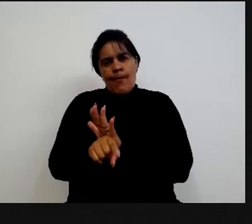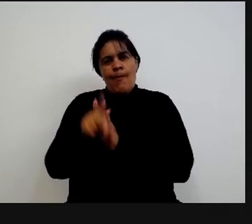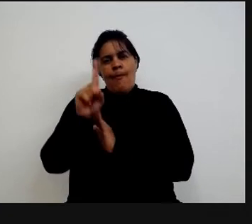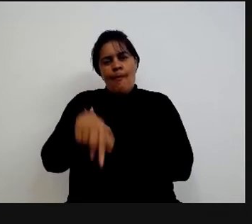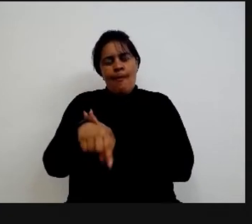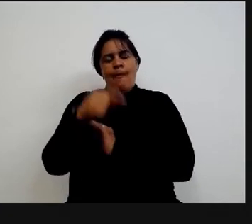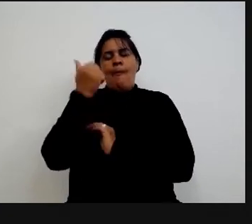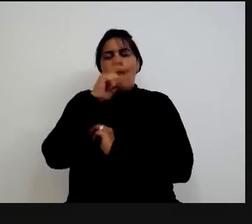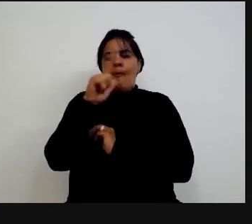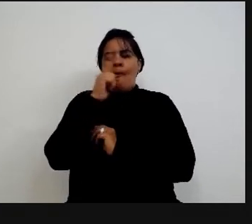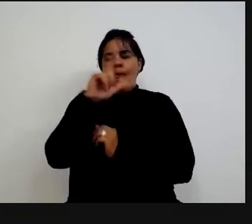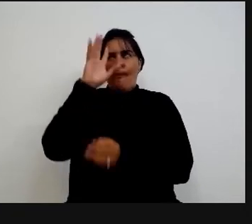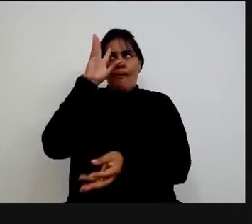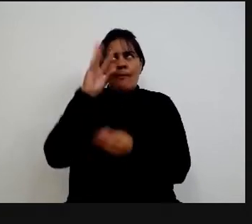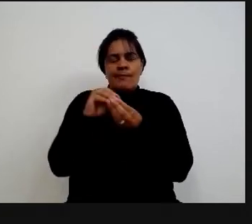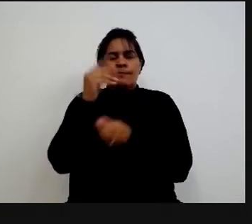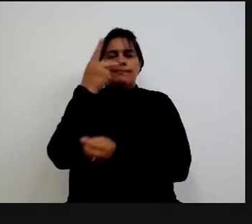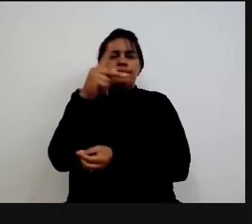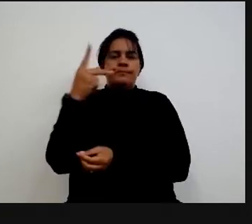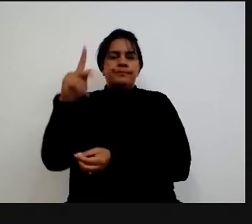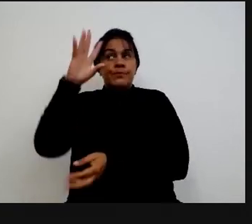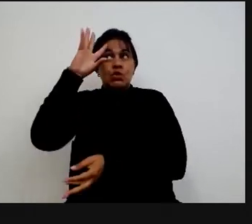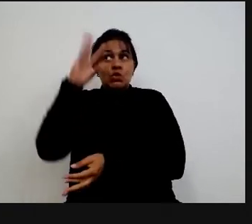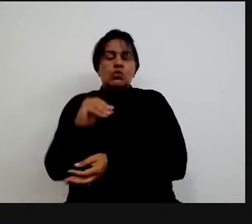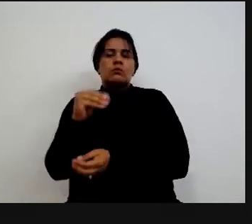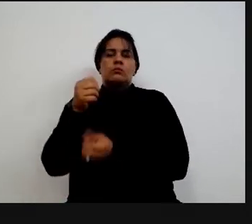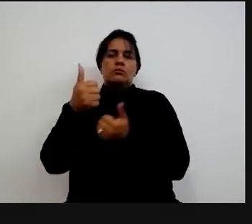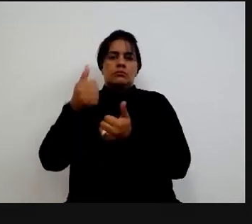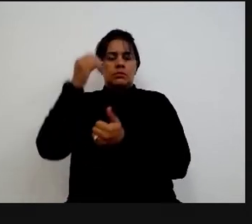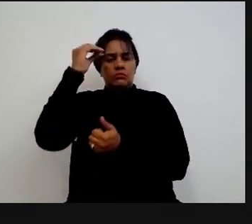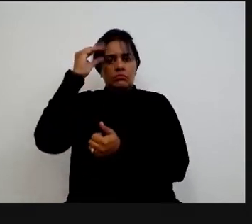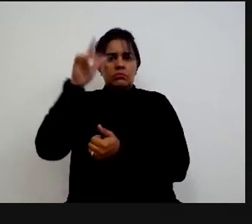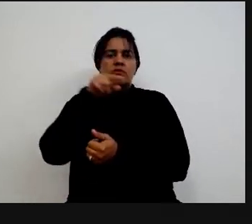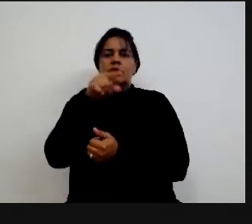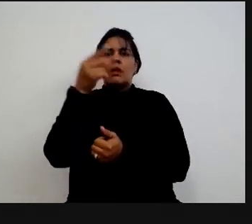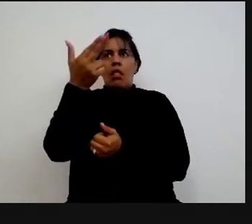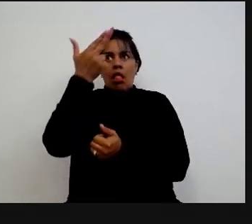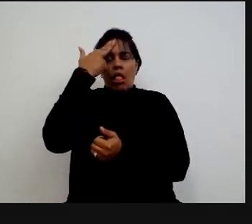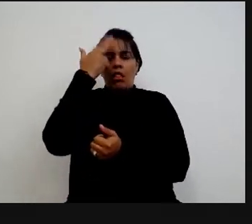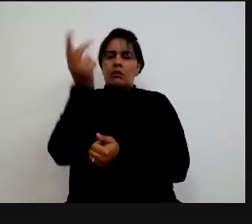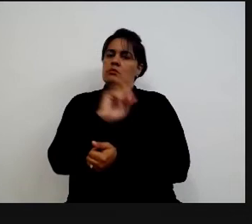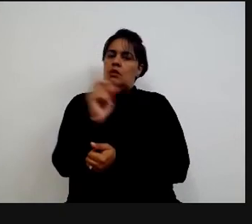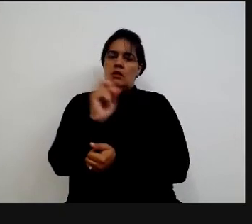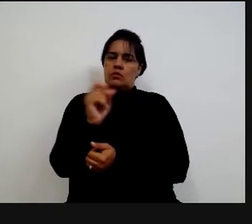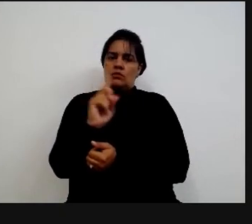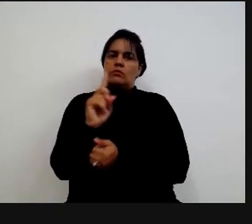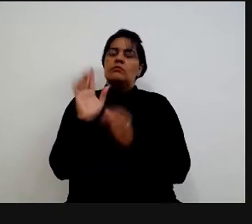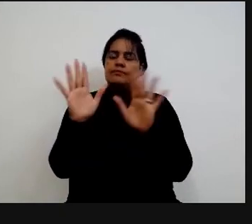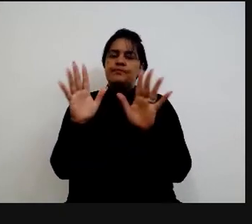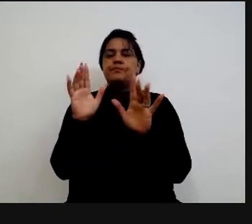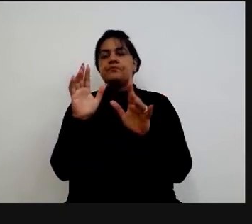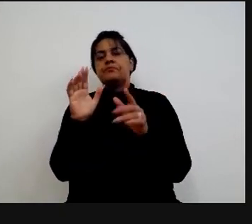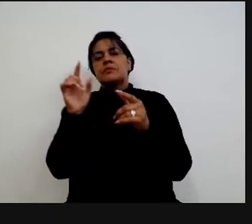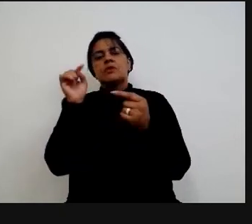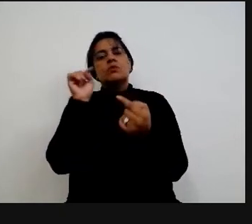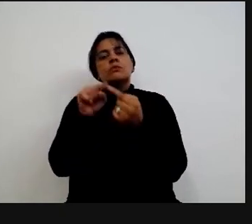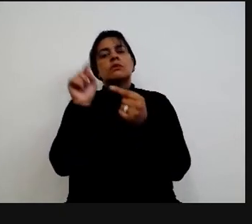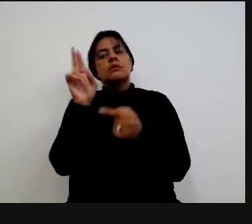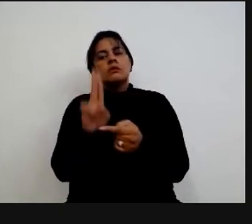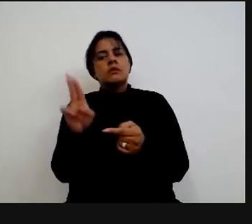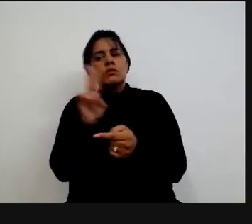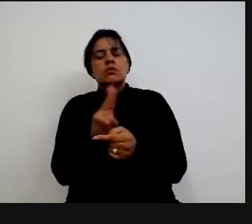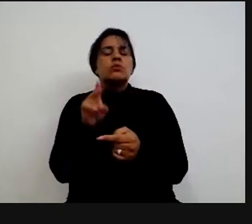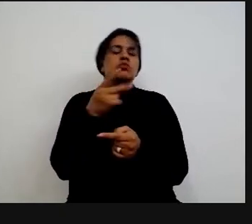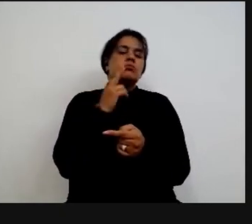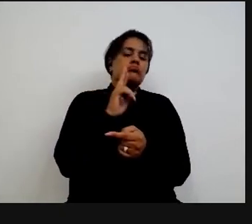tua compreensão e tua aplicação no dia a dia. Então, não é aquela questão decoreba que você vai lá e aprende o que é isso e aquilo. Você aplica, você vê